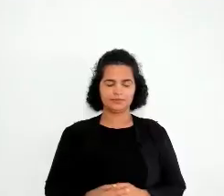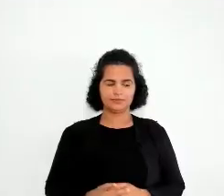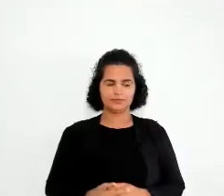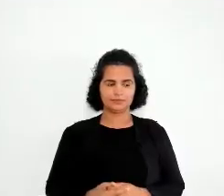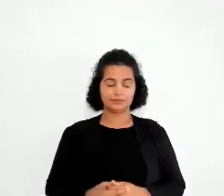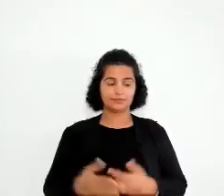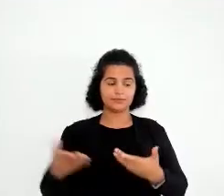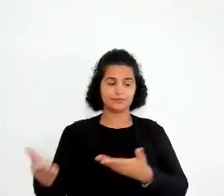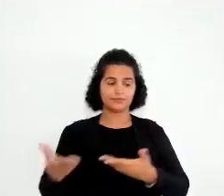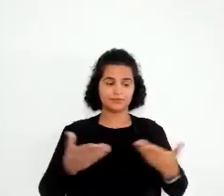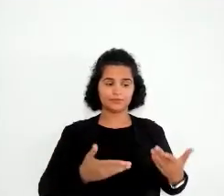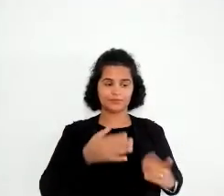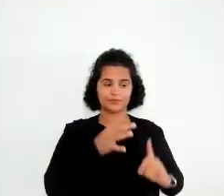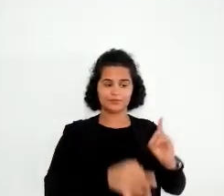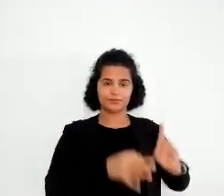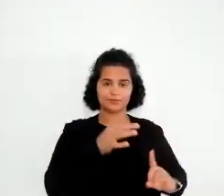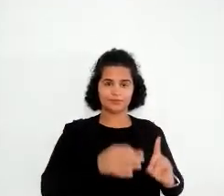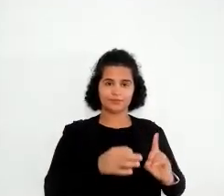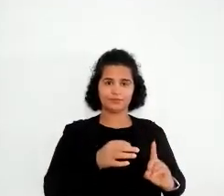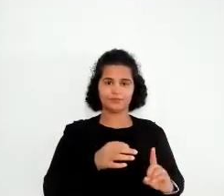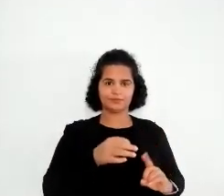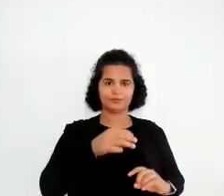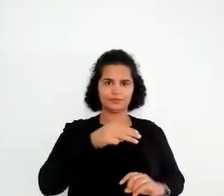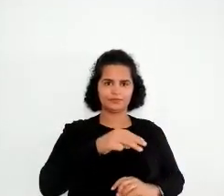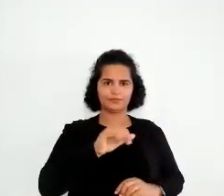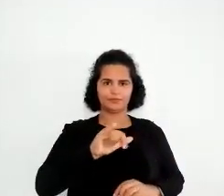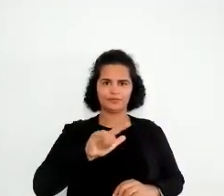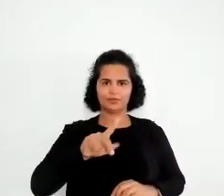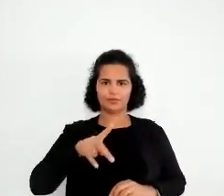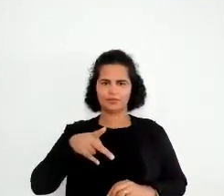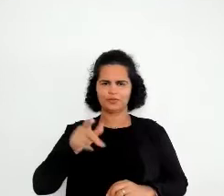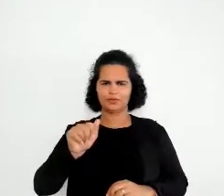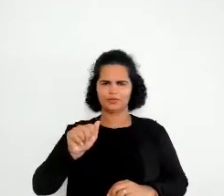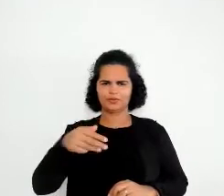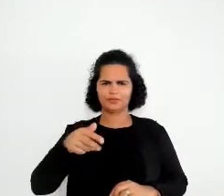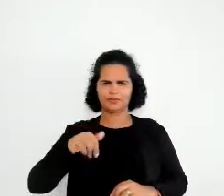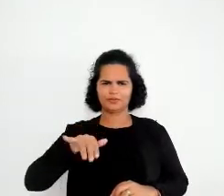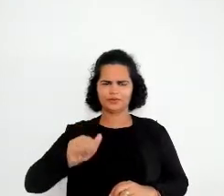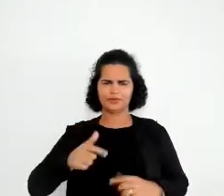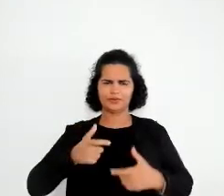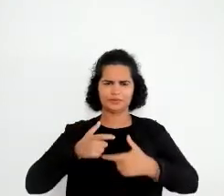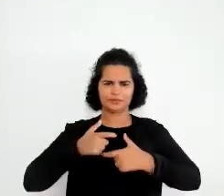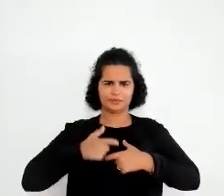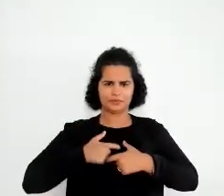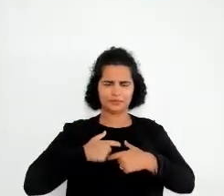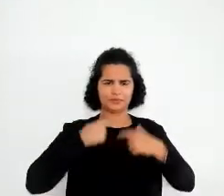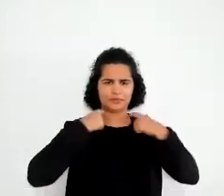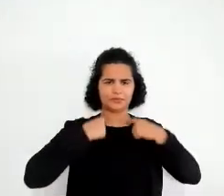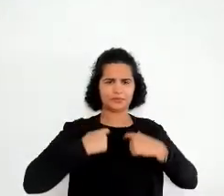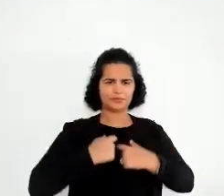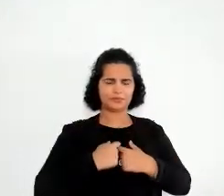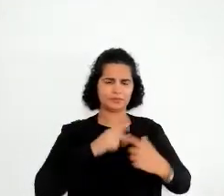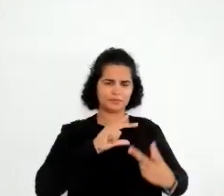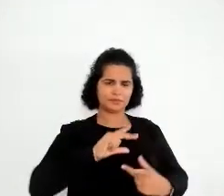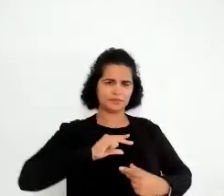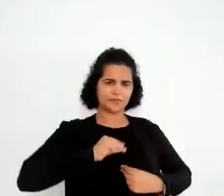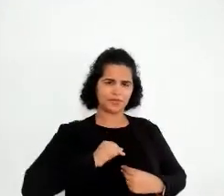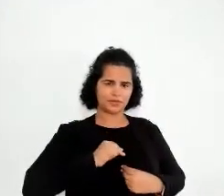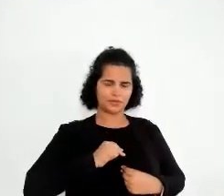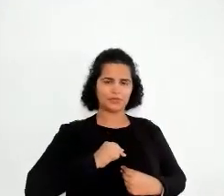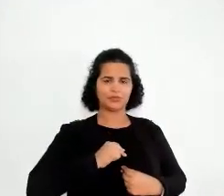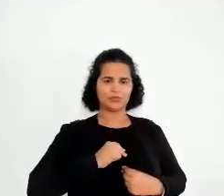Convido o desembargador Amilcar Maia para entregar a medalha Mérito Judiciário ao ex-presidente do Tribunal de Justiça do Rio Grande do